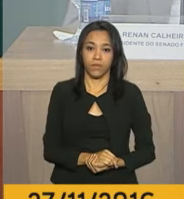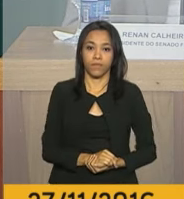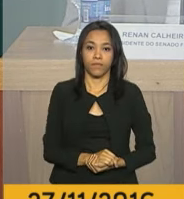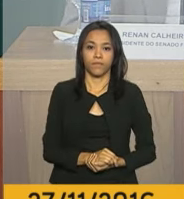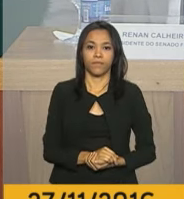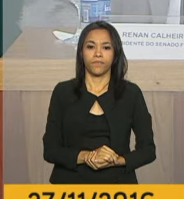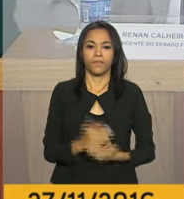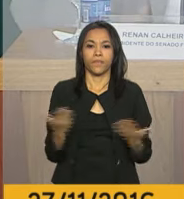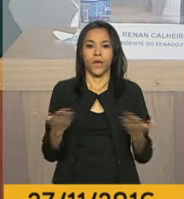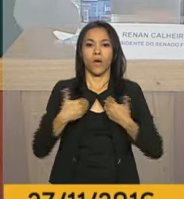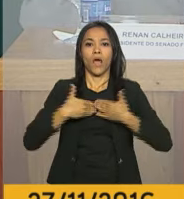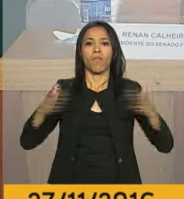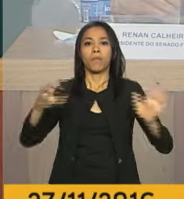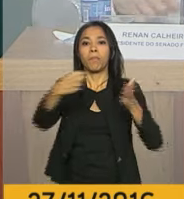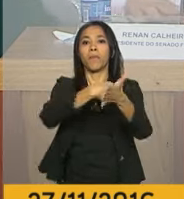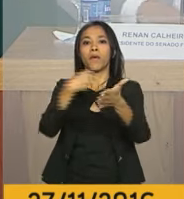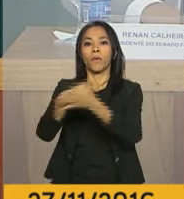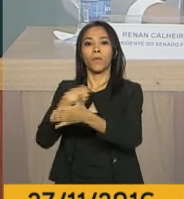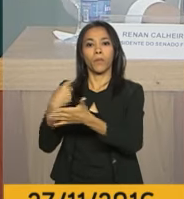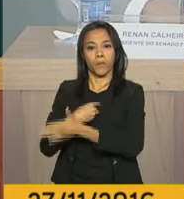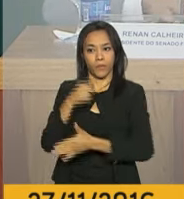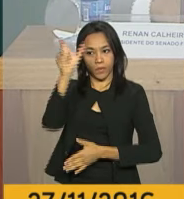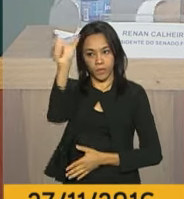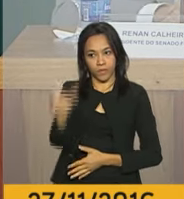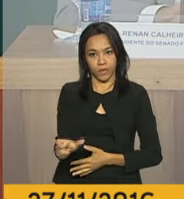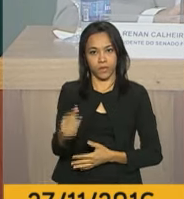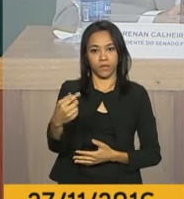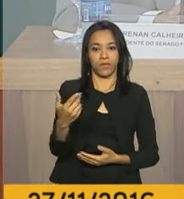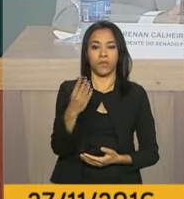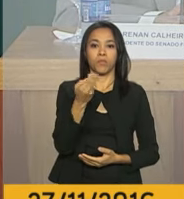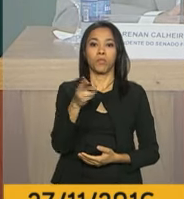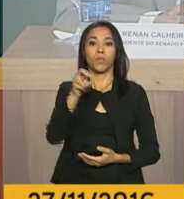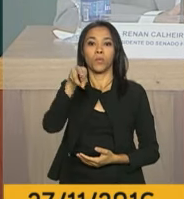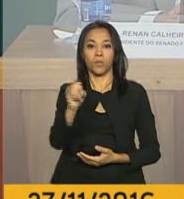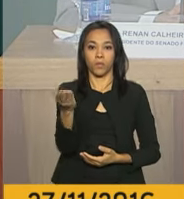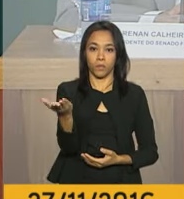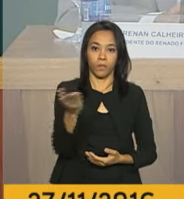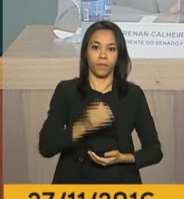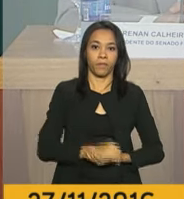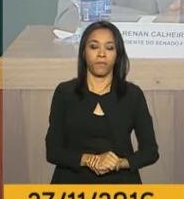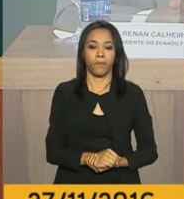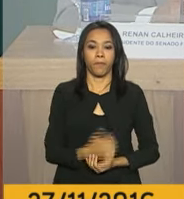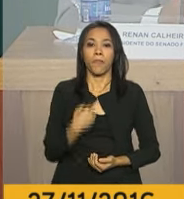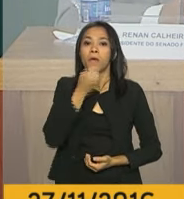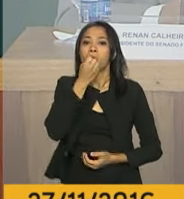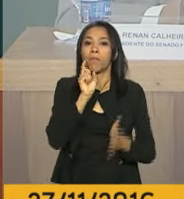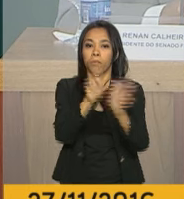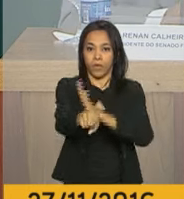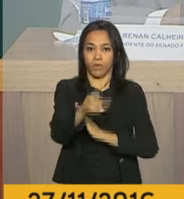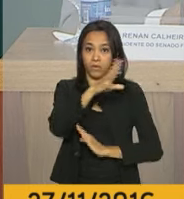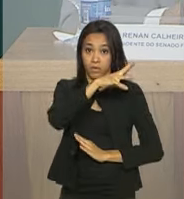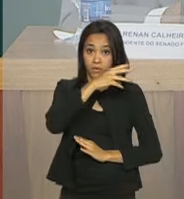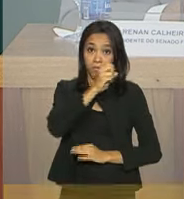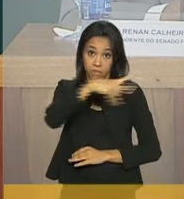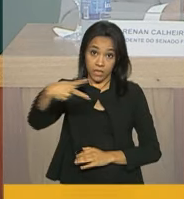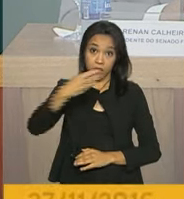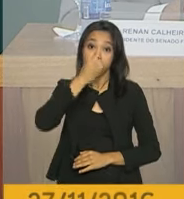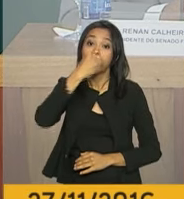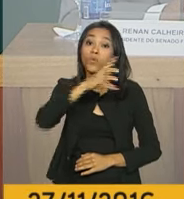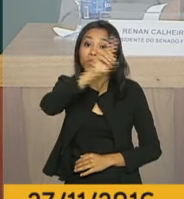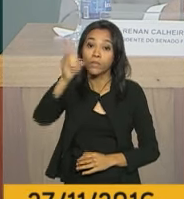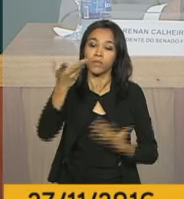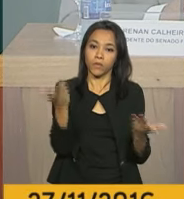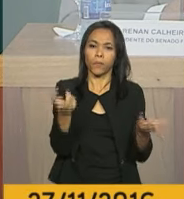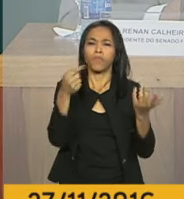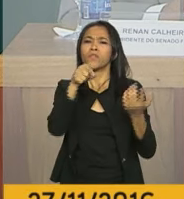Vamos abrir para perguntas. A primeira é Bruno Pérez, do Valor Econômico. Presidente, bom dia. O senhor tem dito